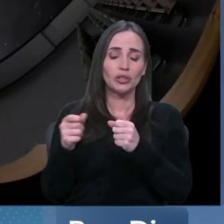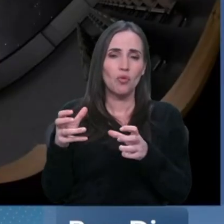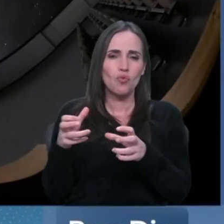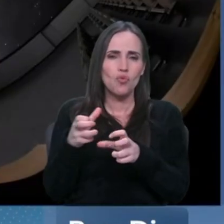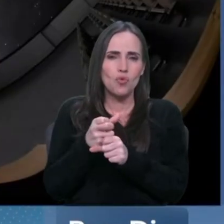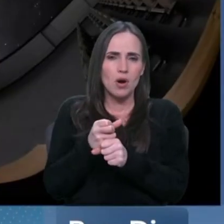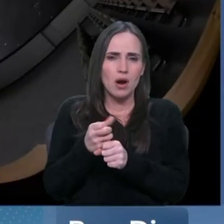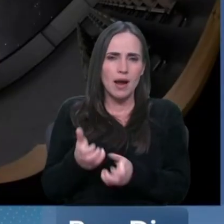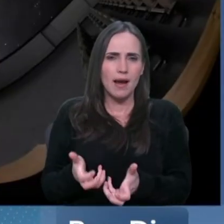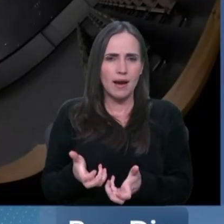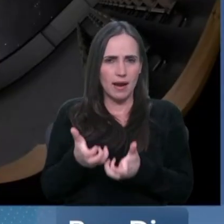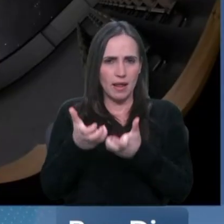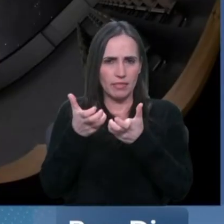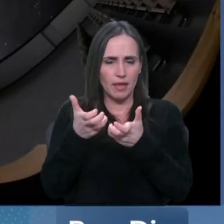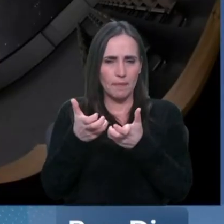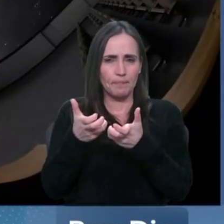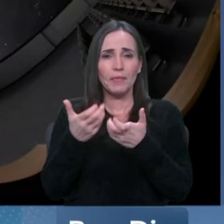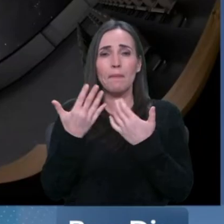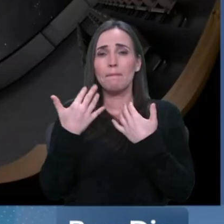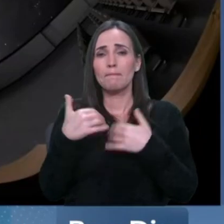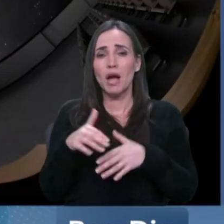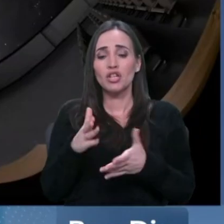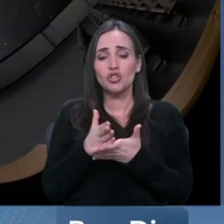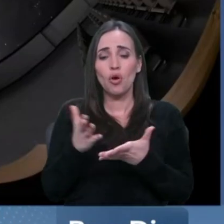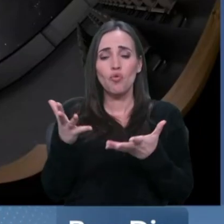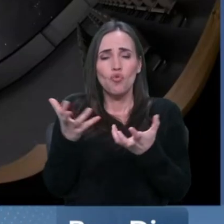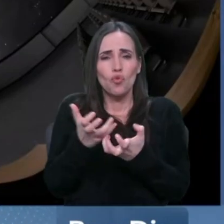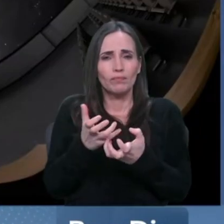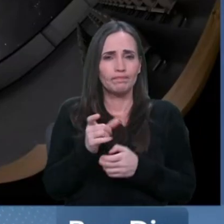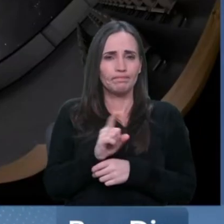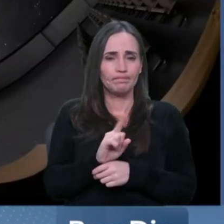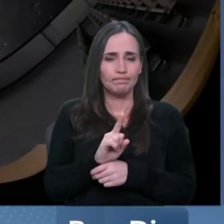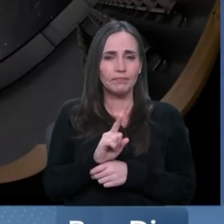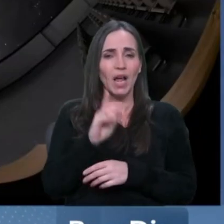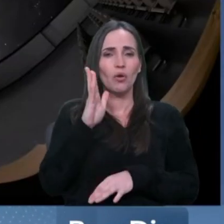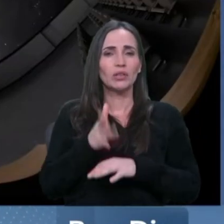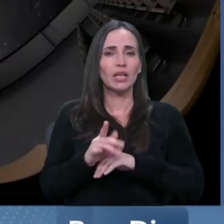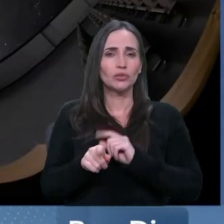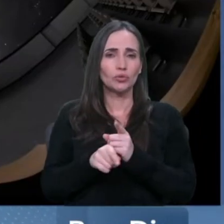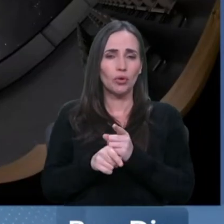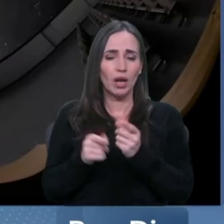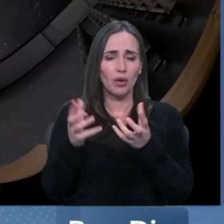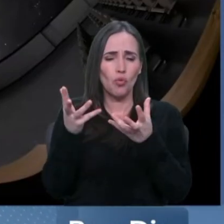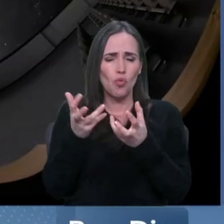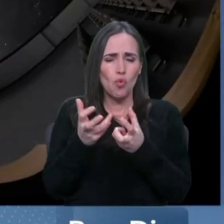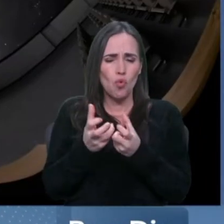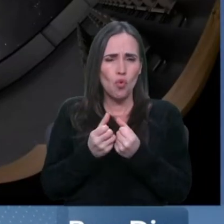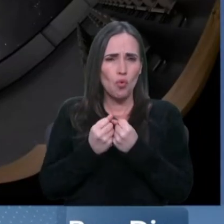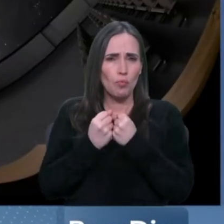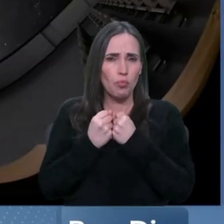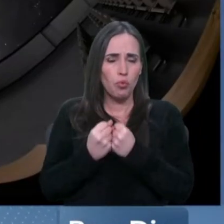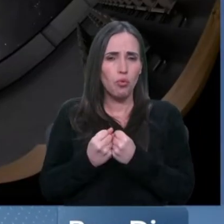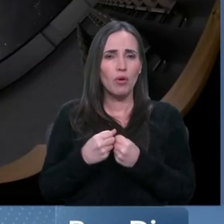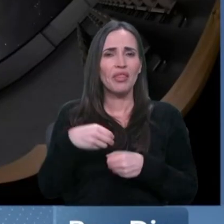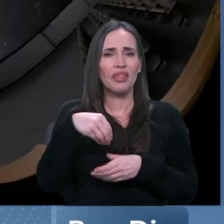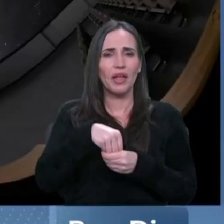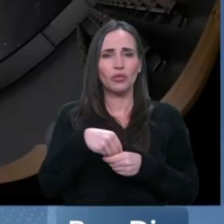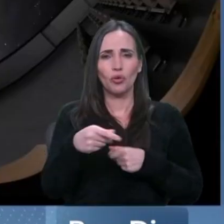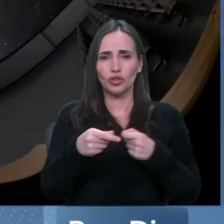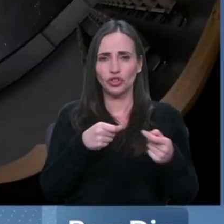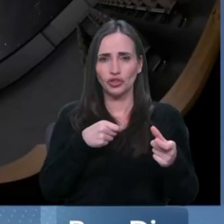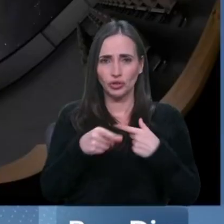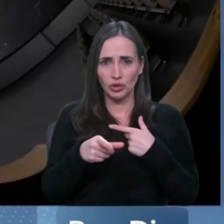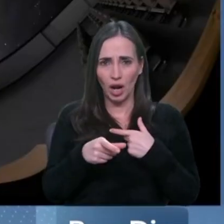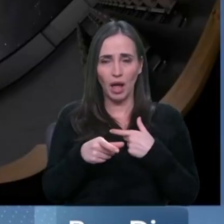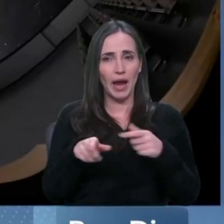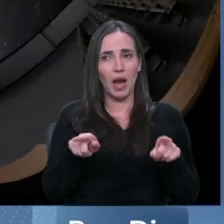aquece, mas a estrela não se fica pela contração. E o que acontece é que essa contração aquece muito o interior da estrela. Aquilo é uma grande panela